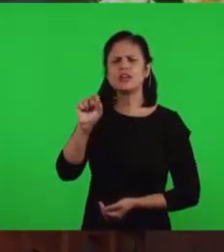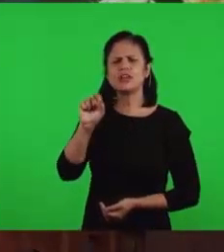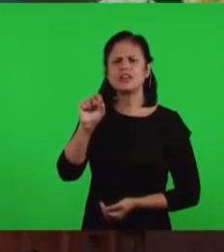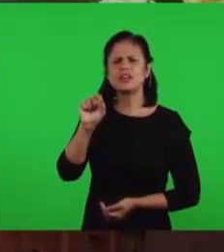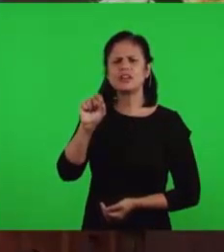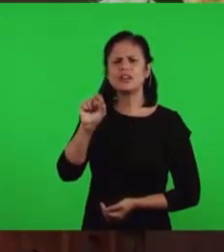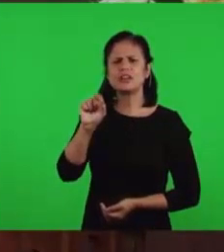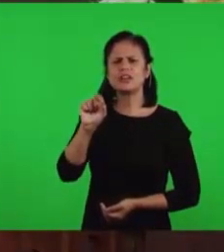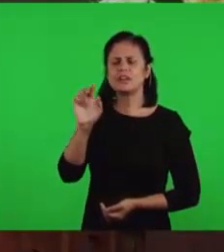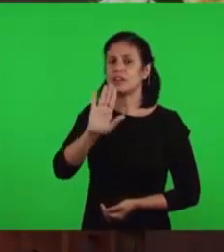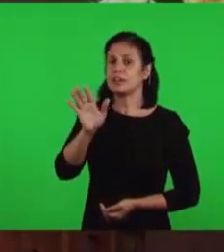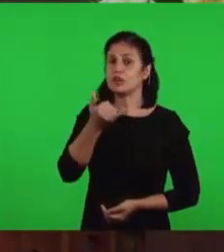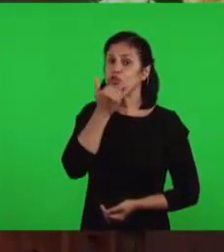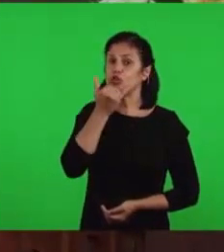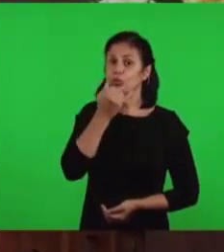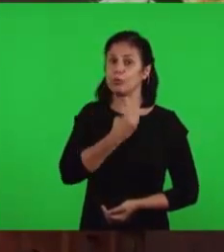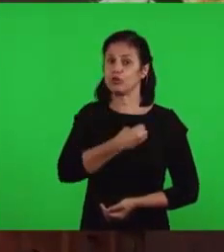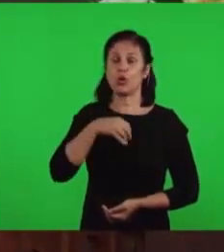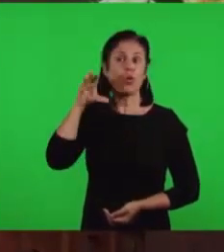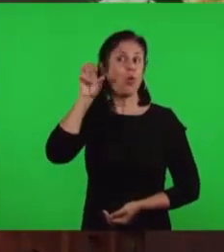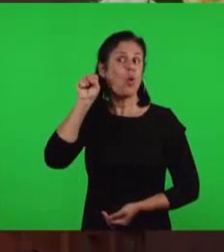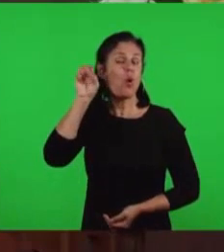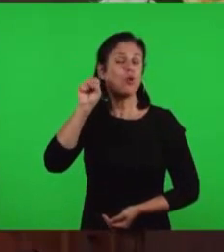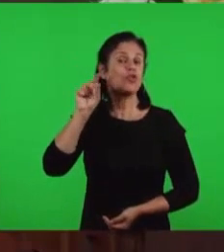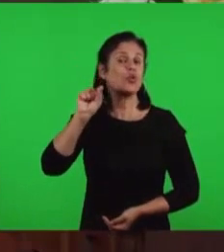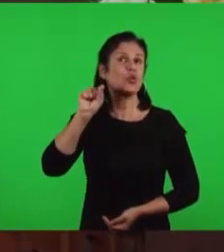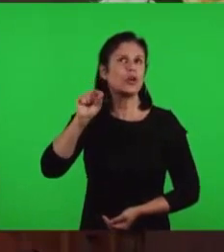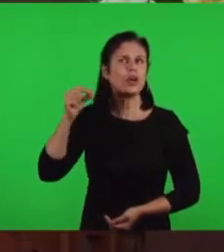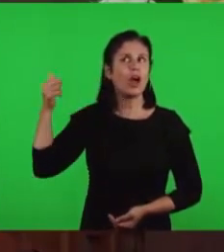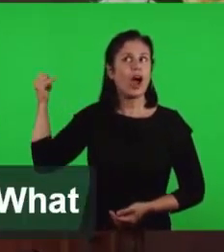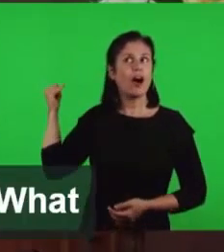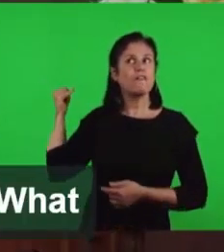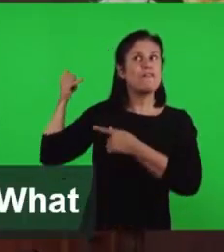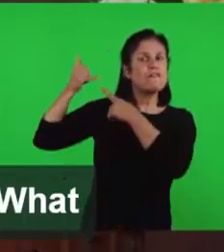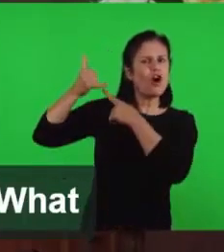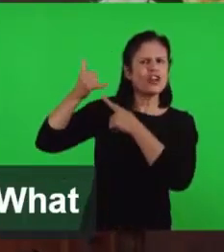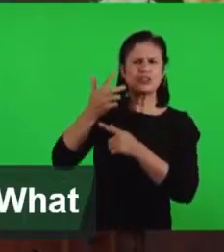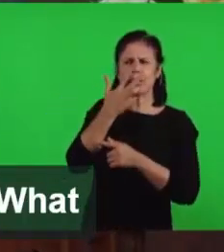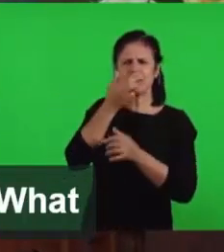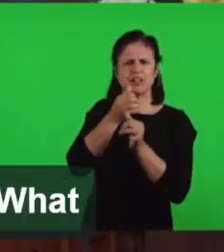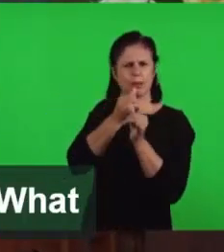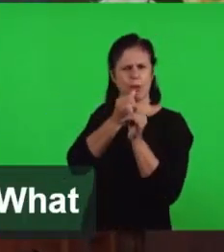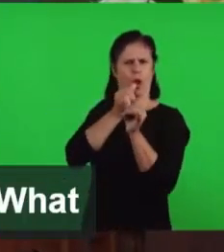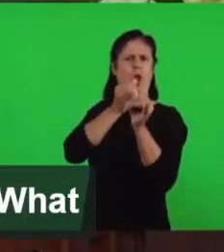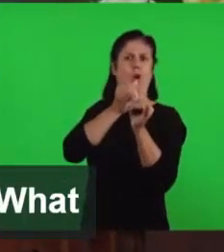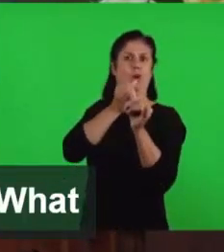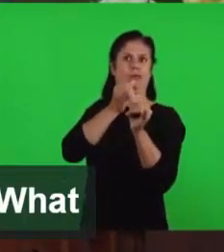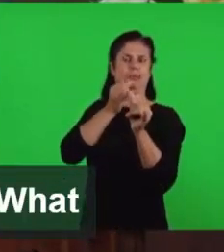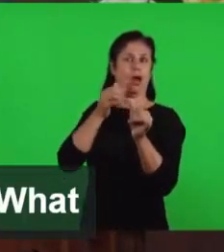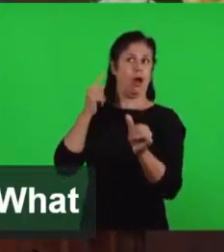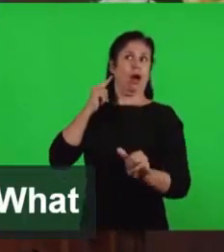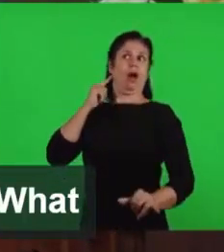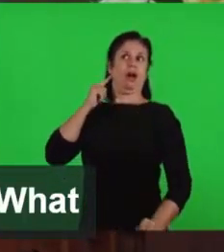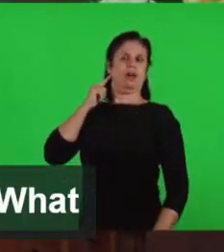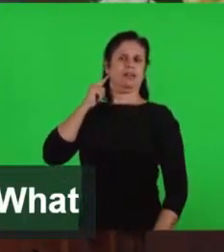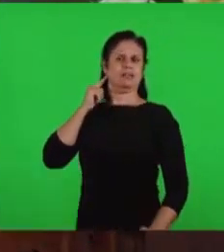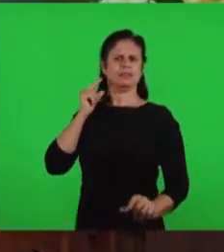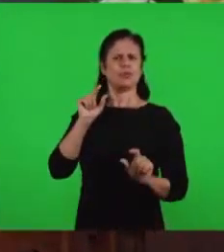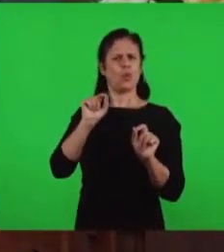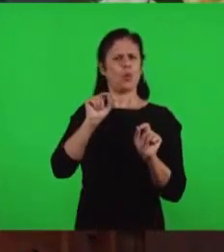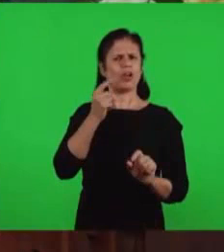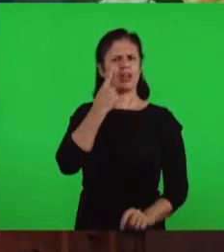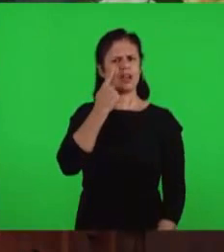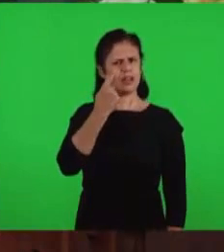o que João ouviu ele ouviu uma grande voz como de trombeta O interessante é que